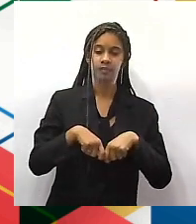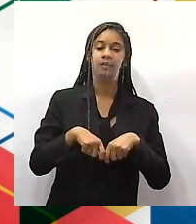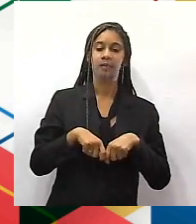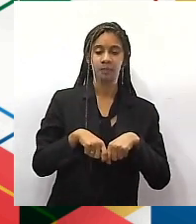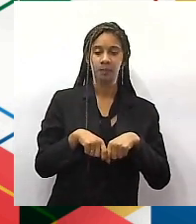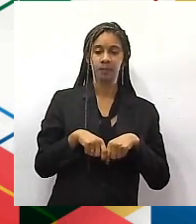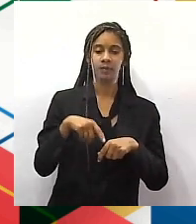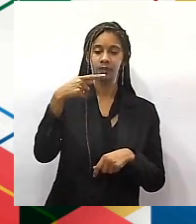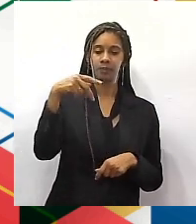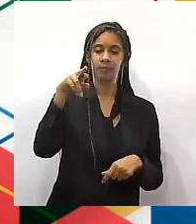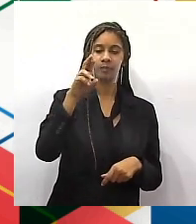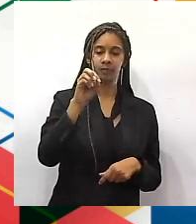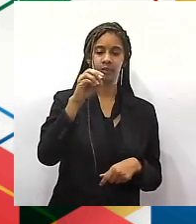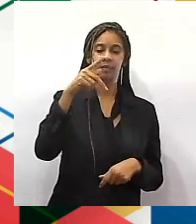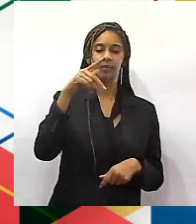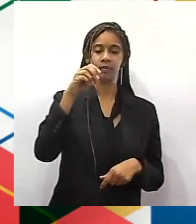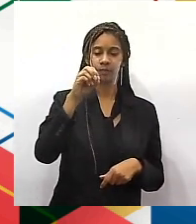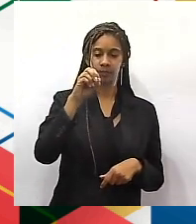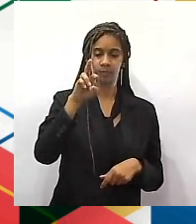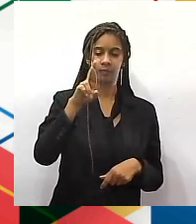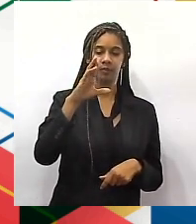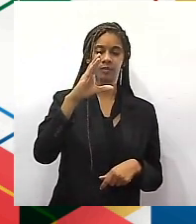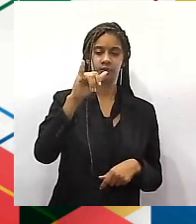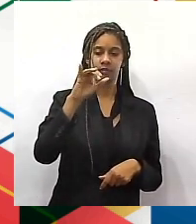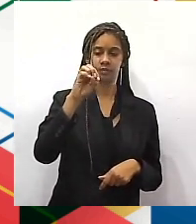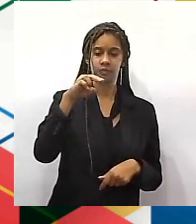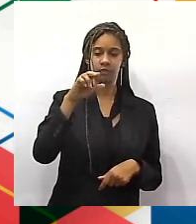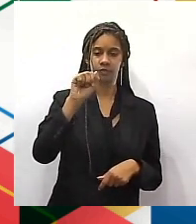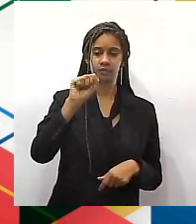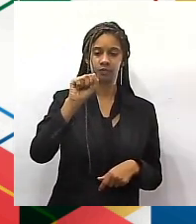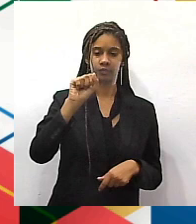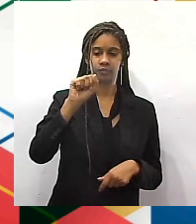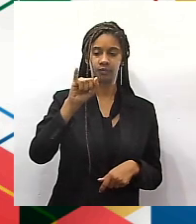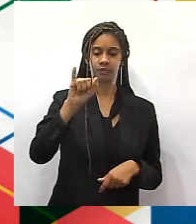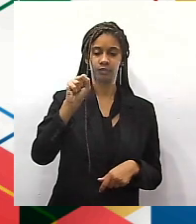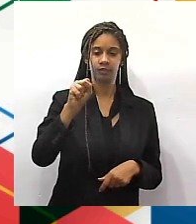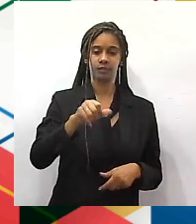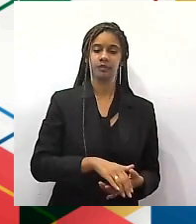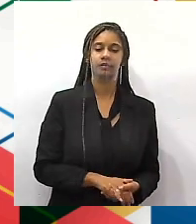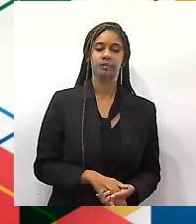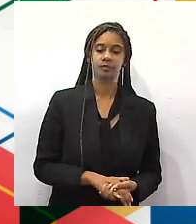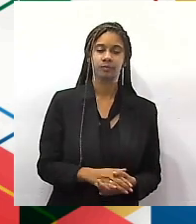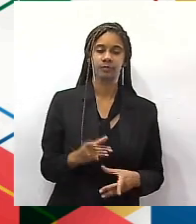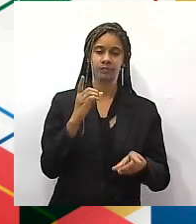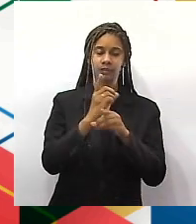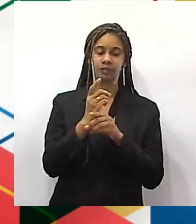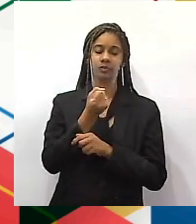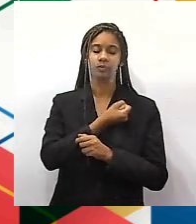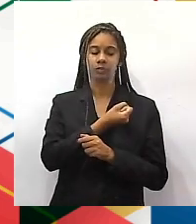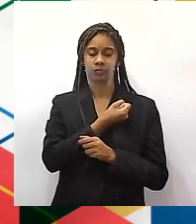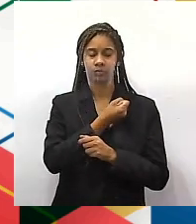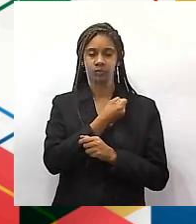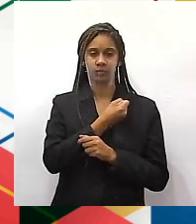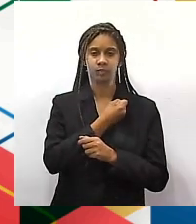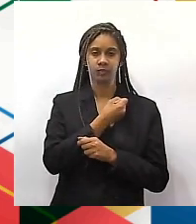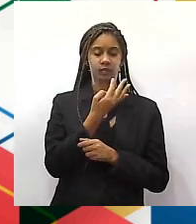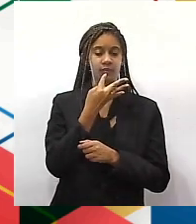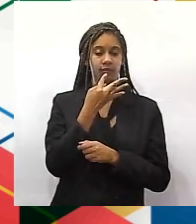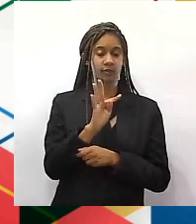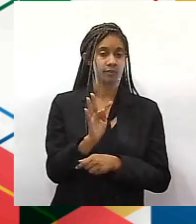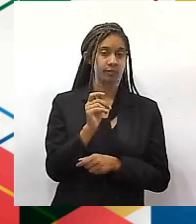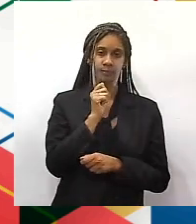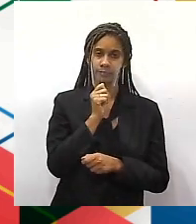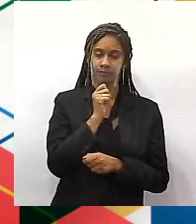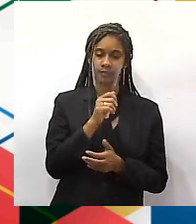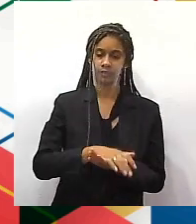aplicação do Teorema de Tales para encontrar valores desconhecidos desse triângulo. Vejam só, eu posso prolongar aqui, eu vou